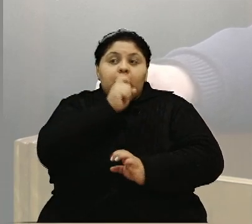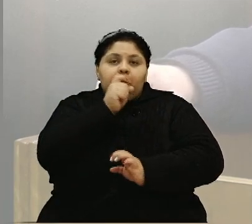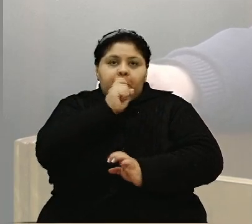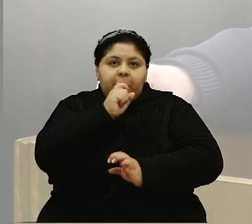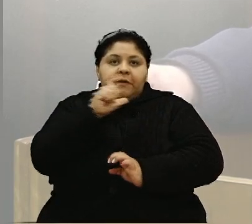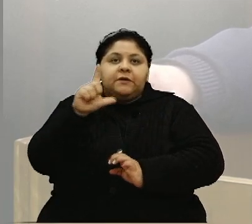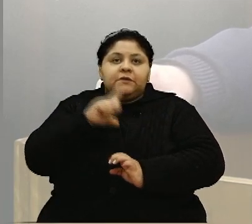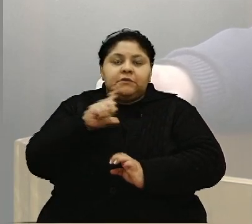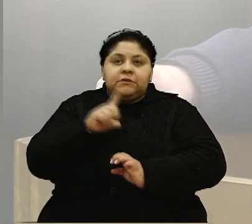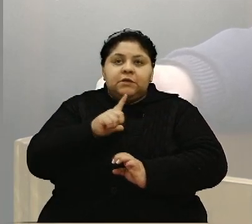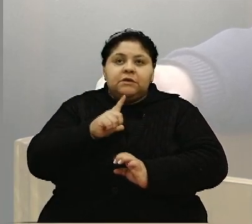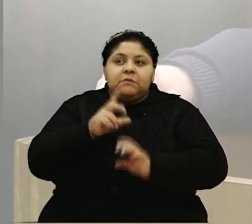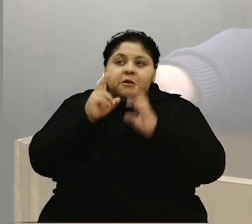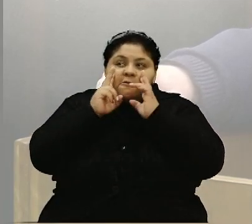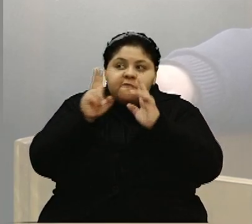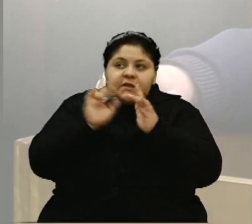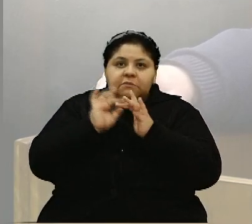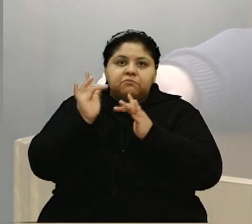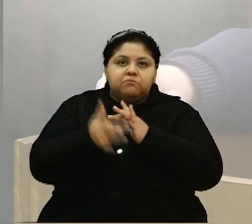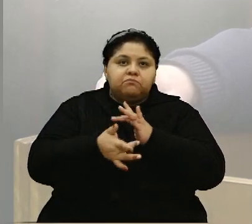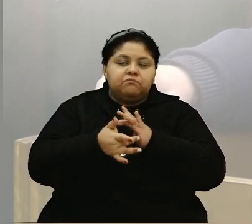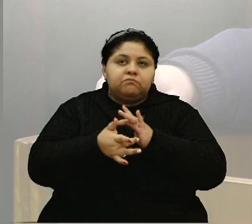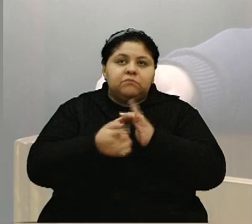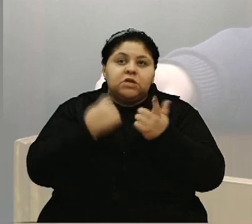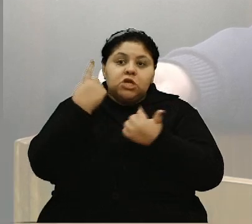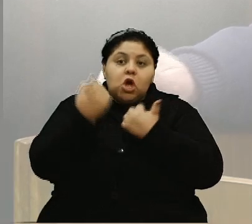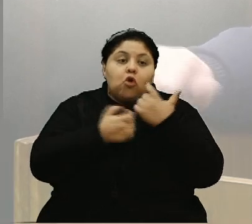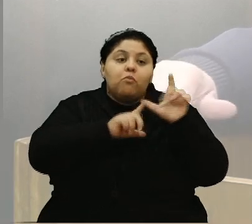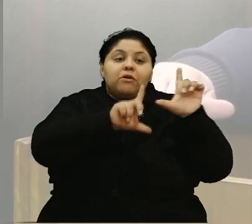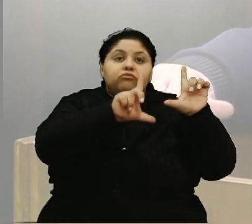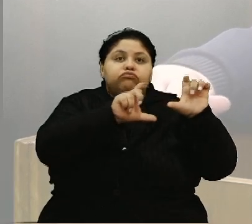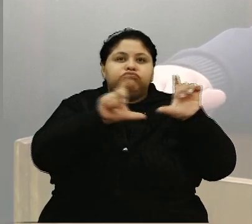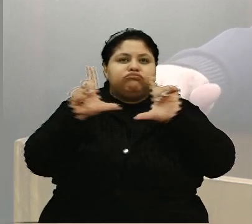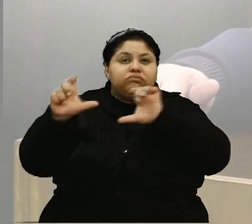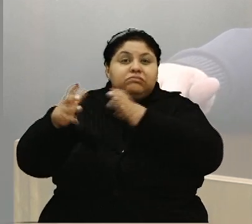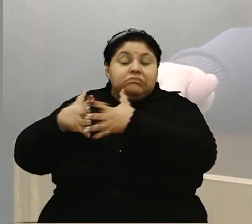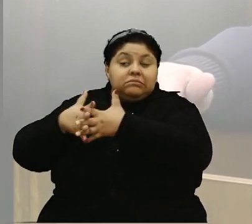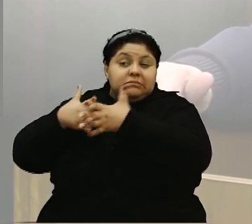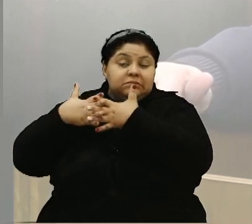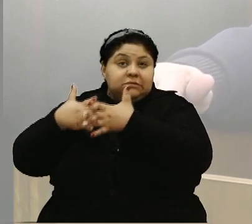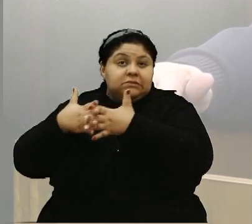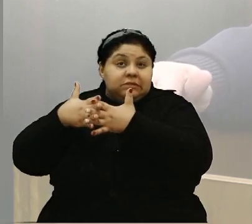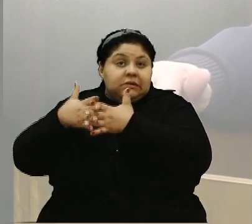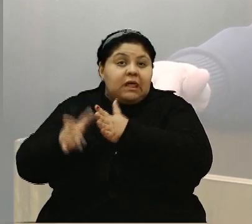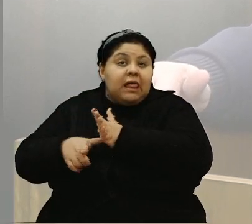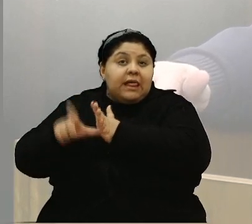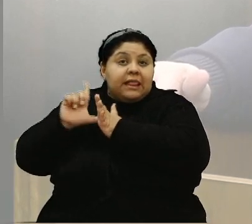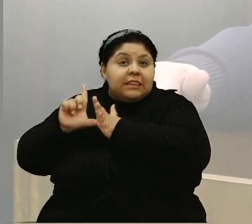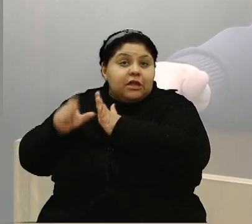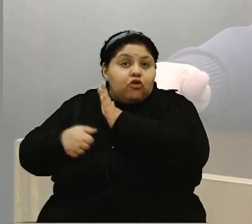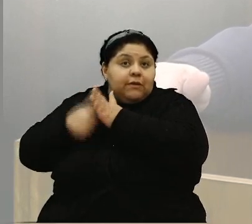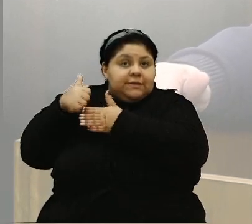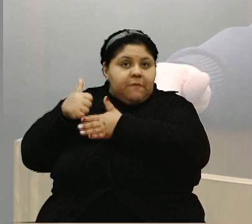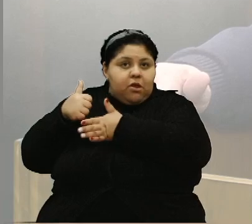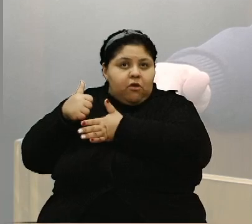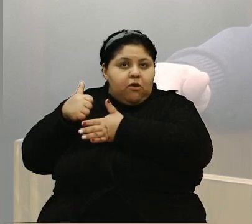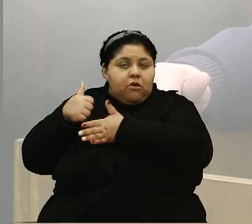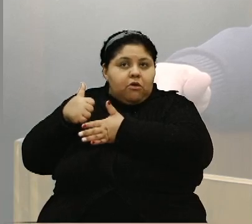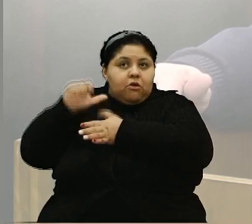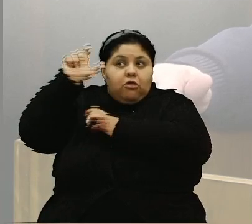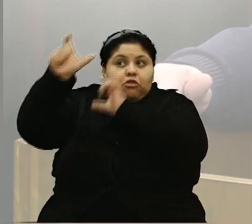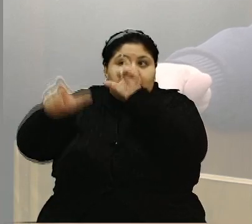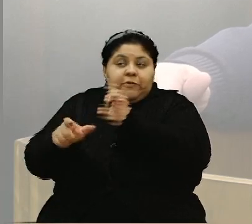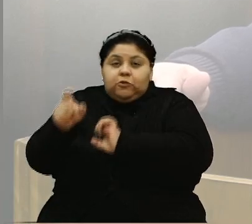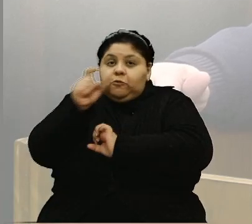Recentemente também vi nas redes sociais algumas imagens caóticas anterior a essa melhora, que era de pessoas no